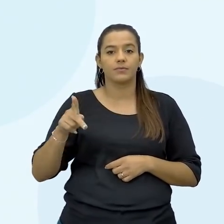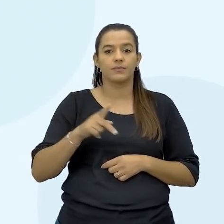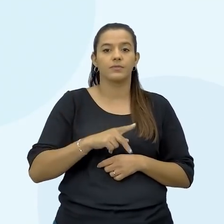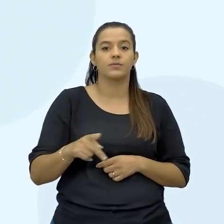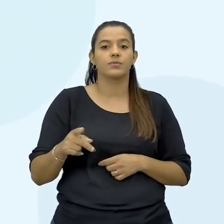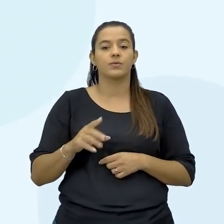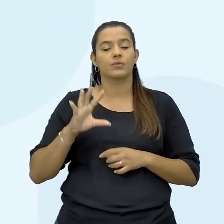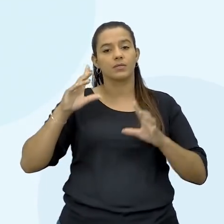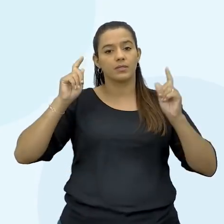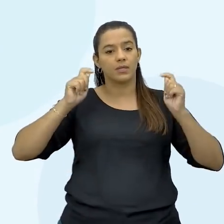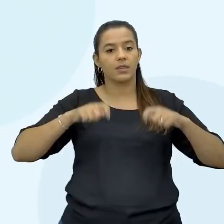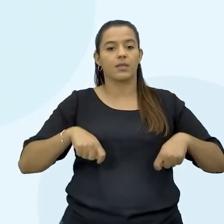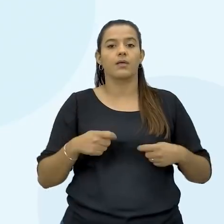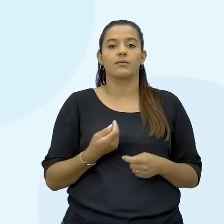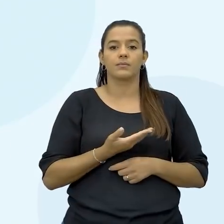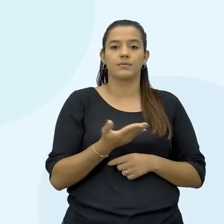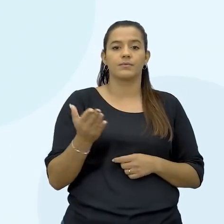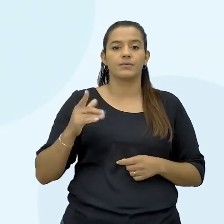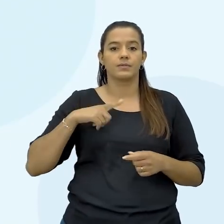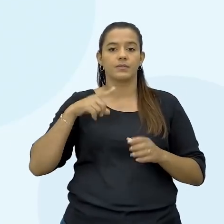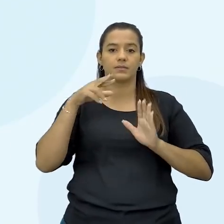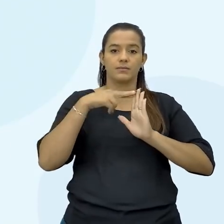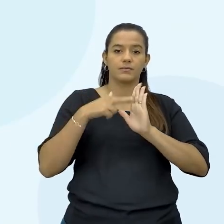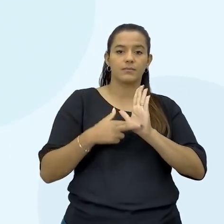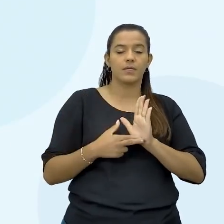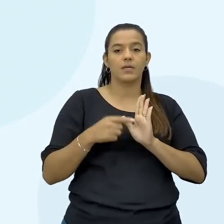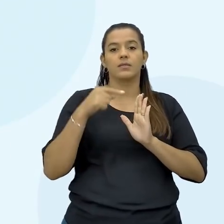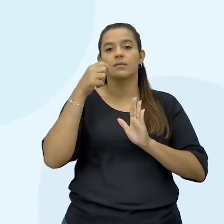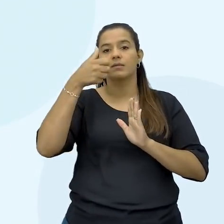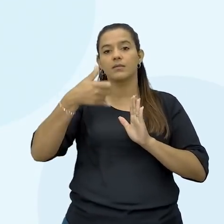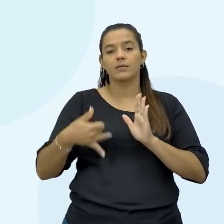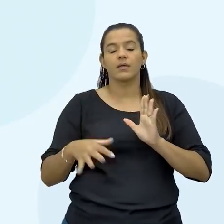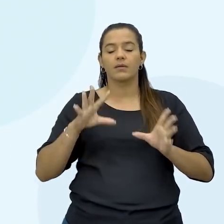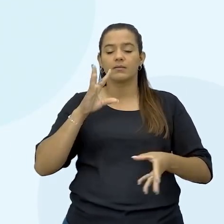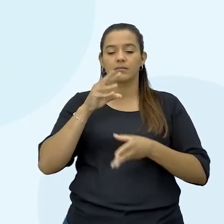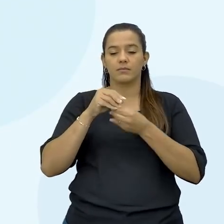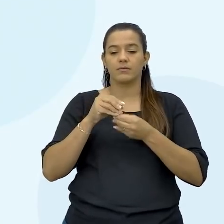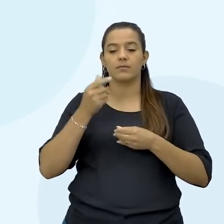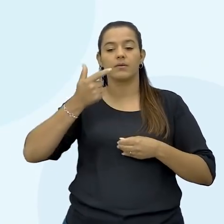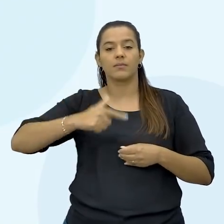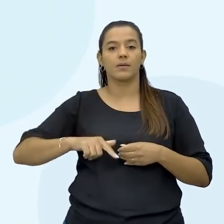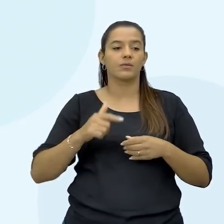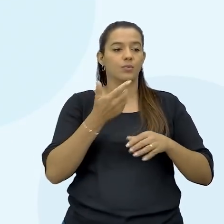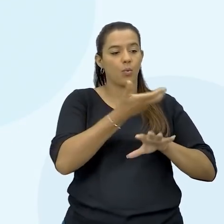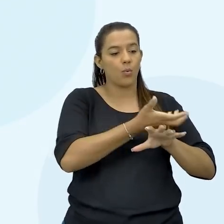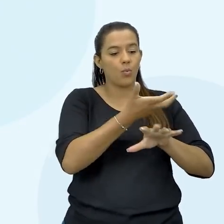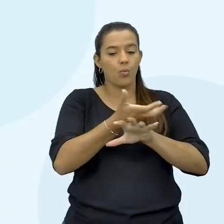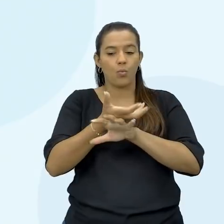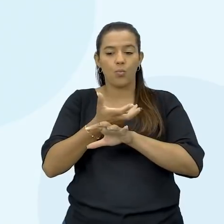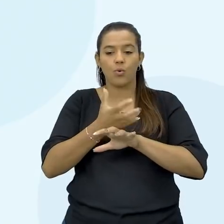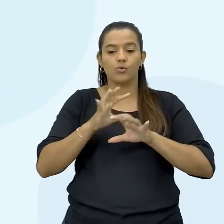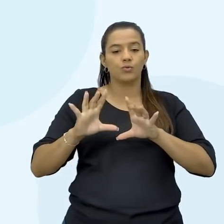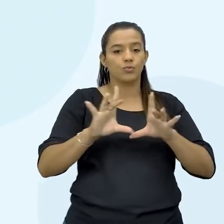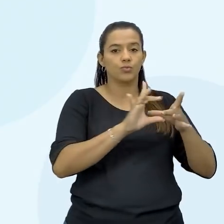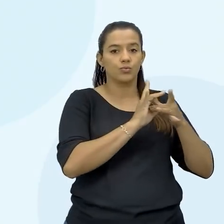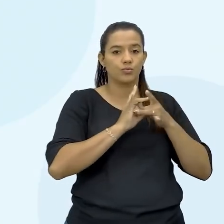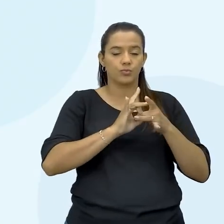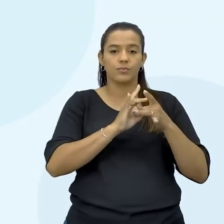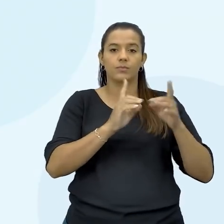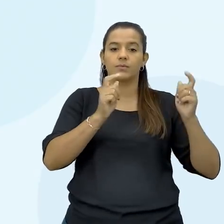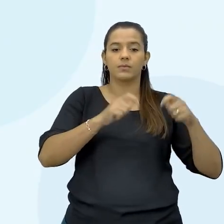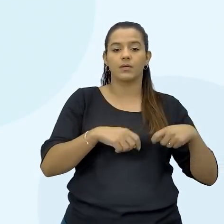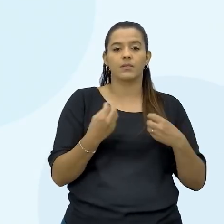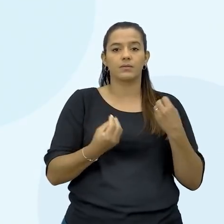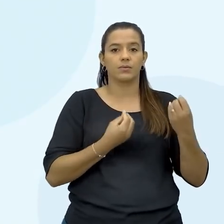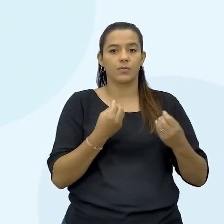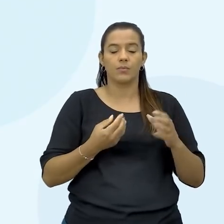nas componentes curriculares, para ver como que eles podem integrar as componentes entre si. Como o Marcos falou no início, a gente